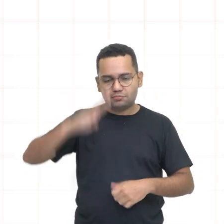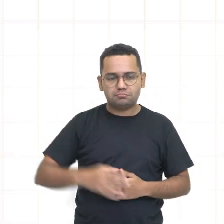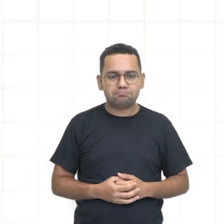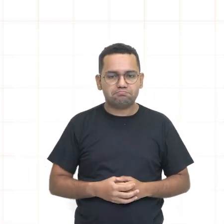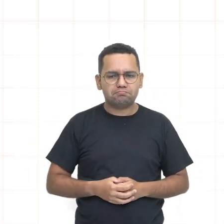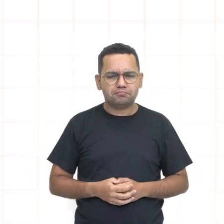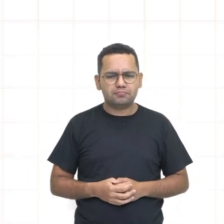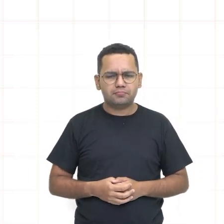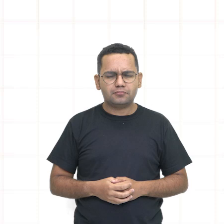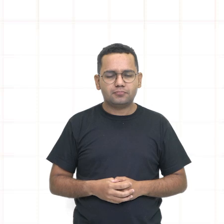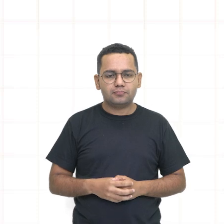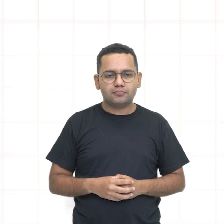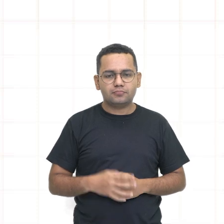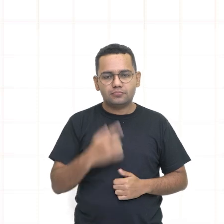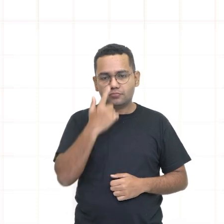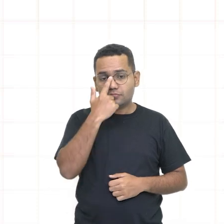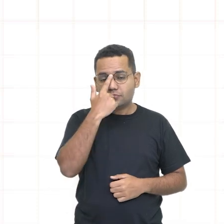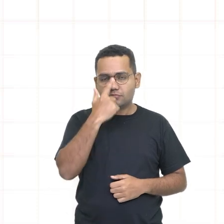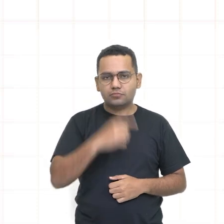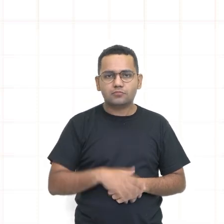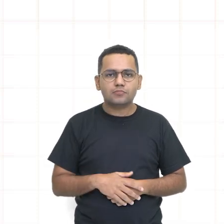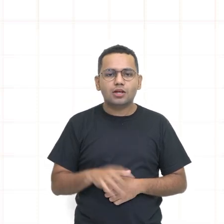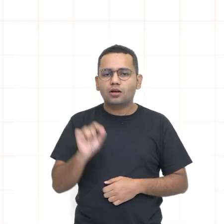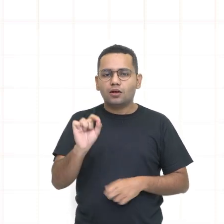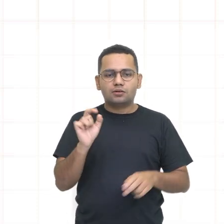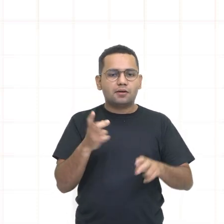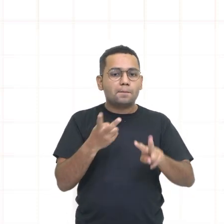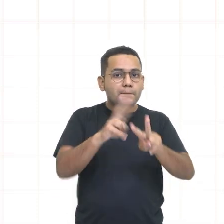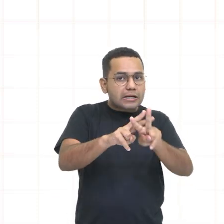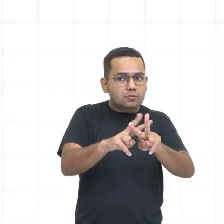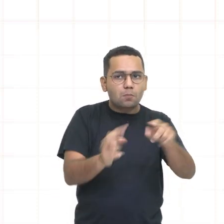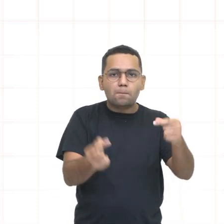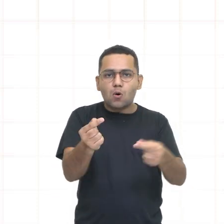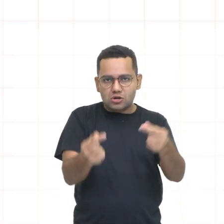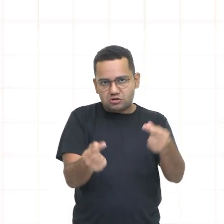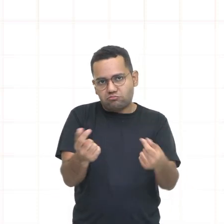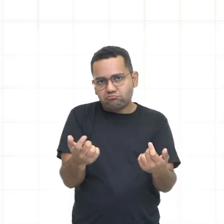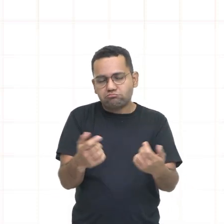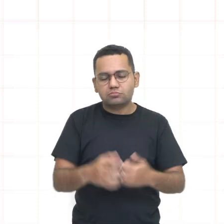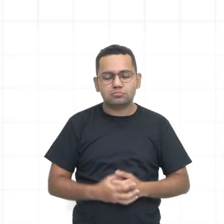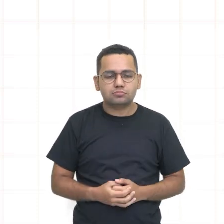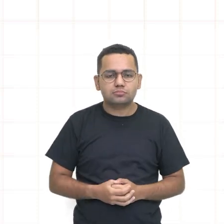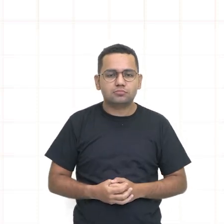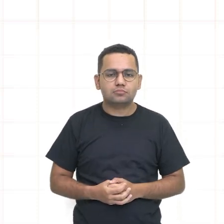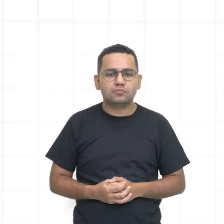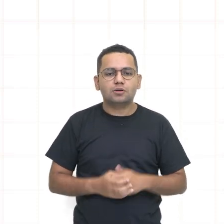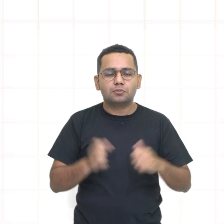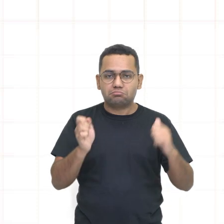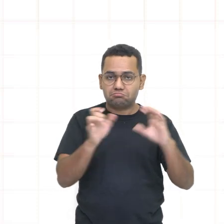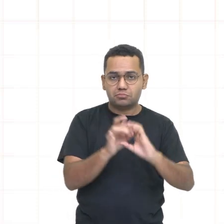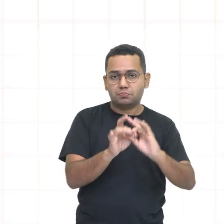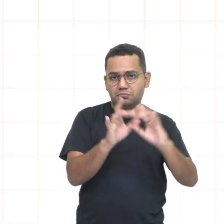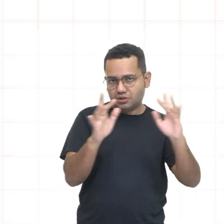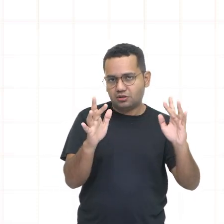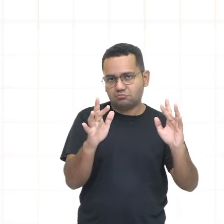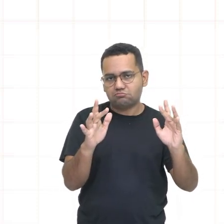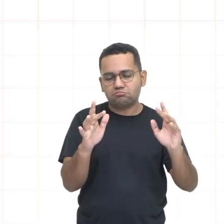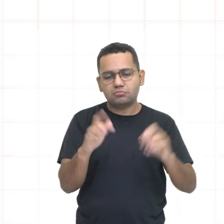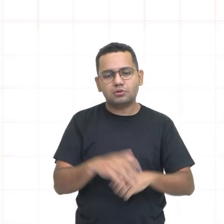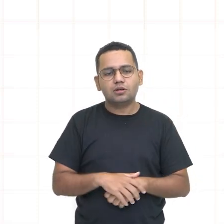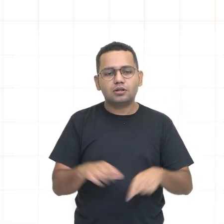lei da anistia, é justamente aqueles presos políticos. Então, esses presos políticos tiveram a sua libertação e a